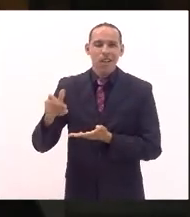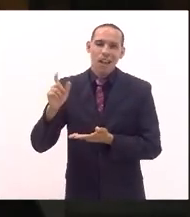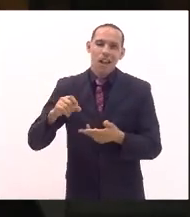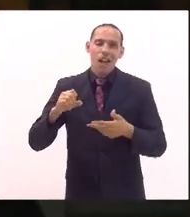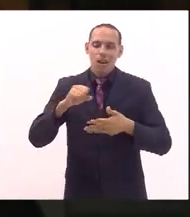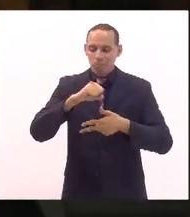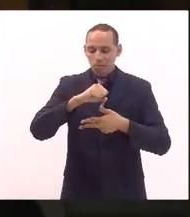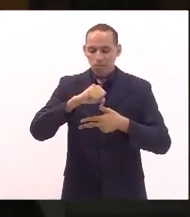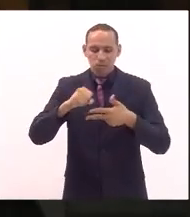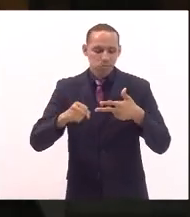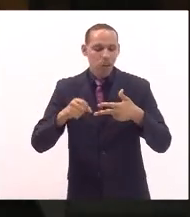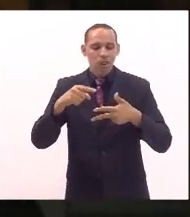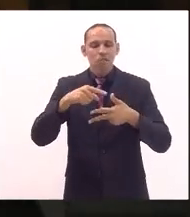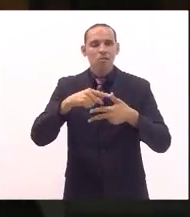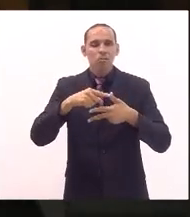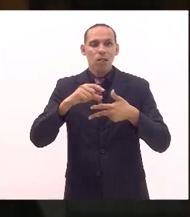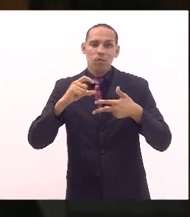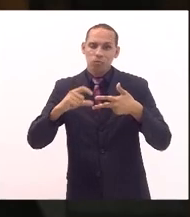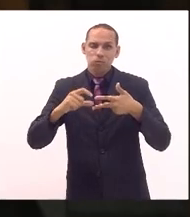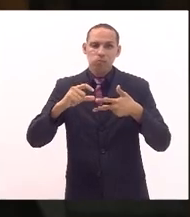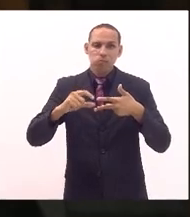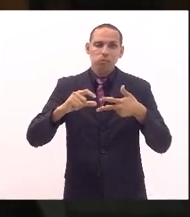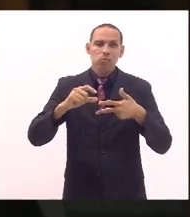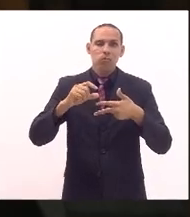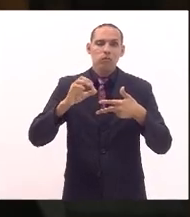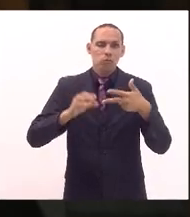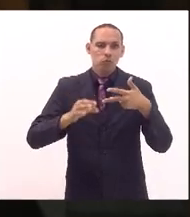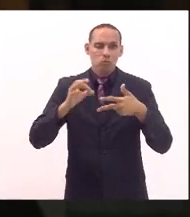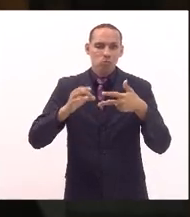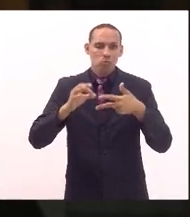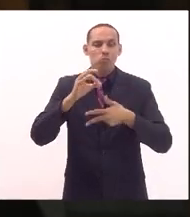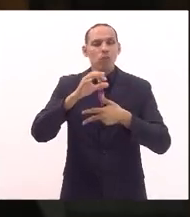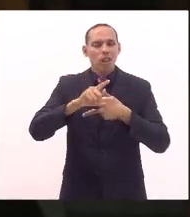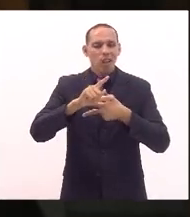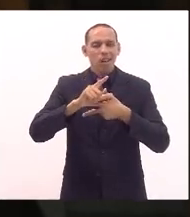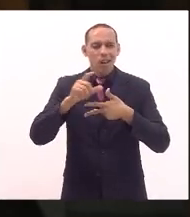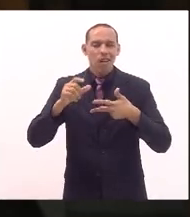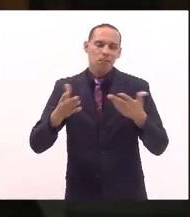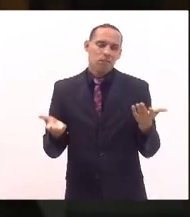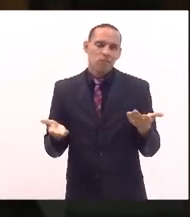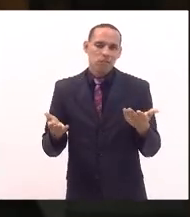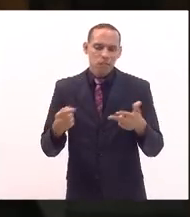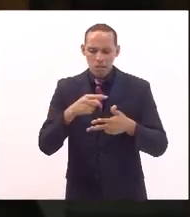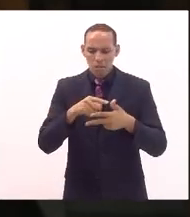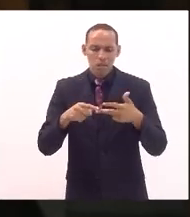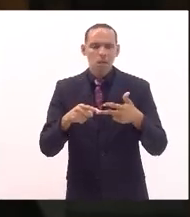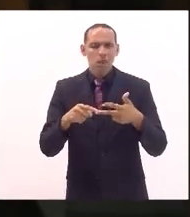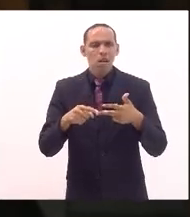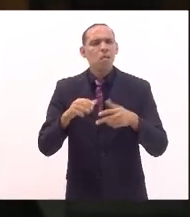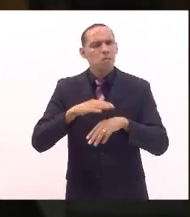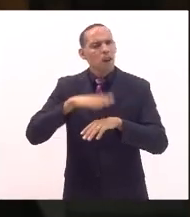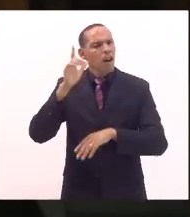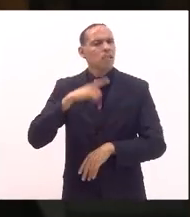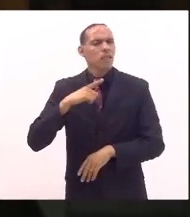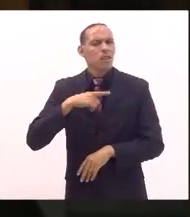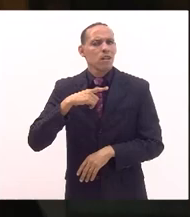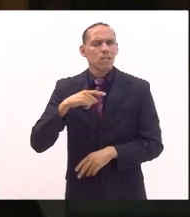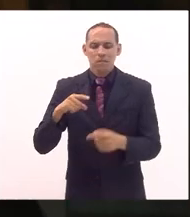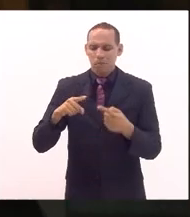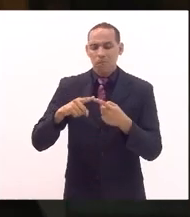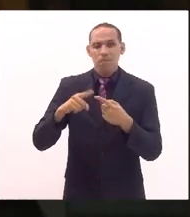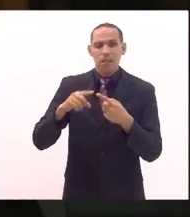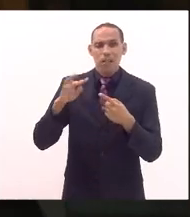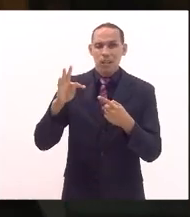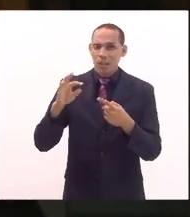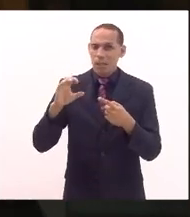poderes executivo legislativo e judiciário os poderes hoje são muitos Tribunal de Contas do Estado